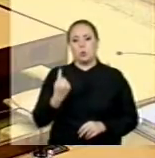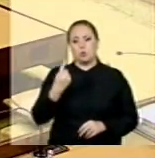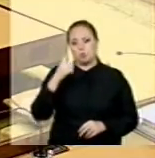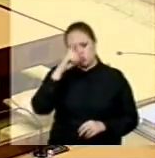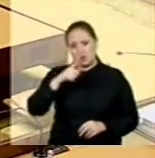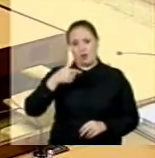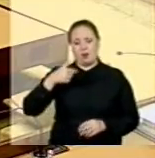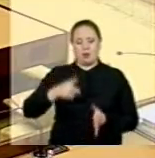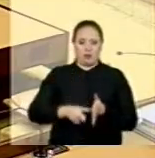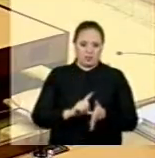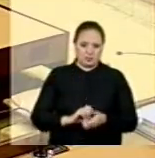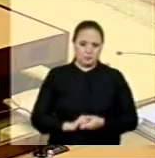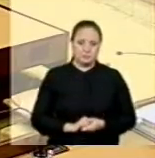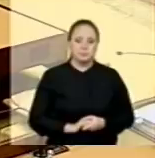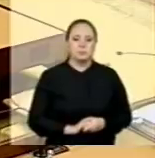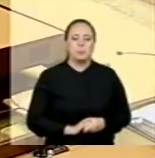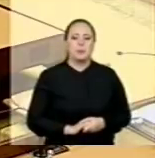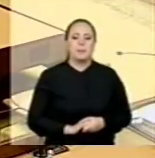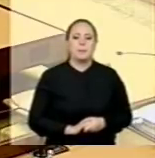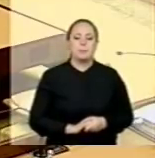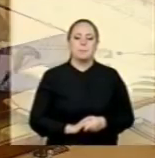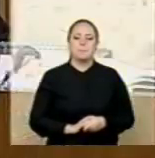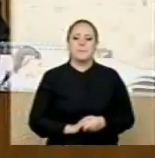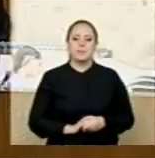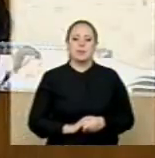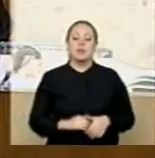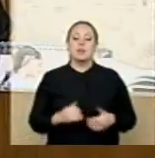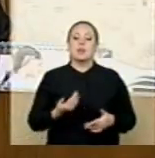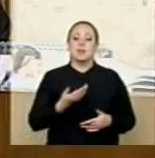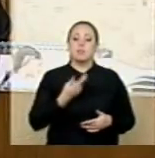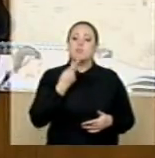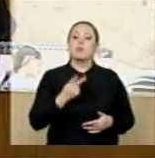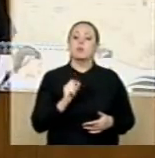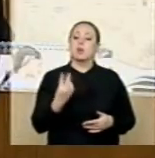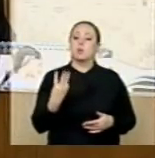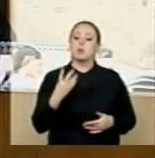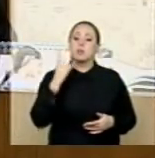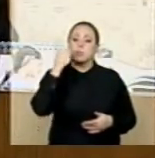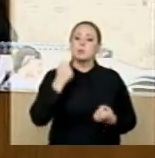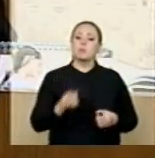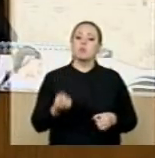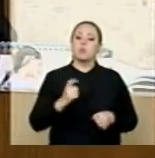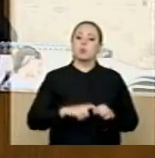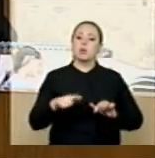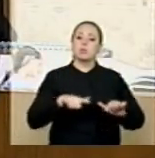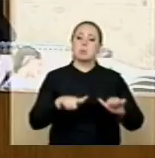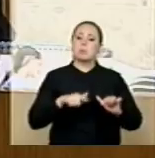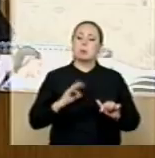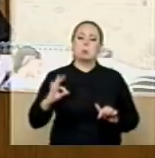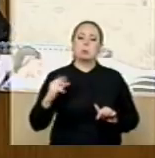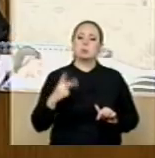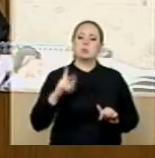determinar o pleno retorno destes 3 deputados estaduais aos mandatos parlamentares com todos os